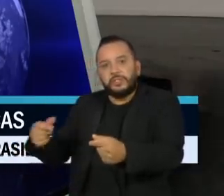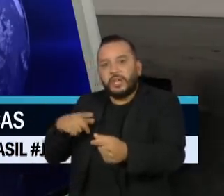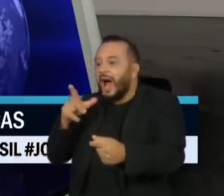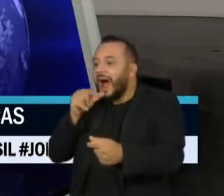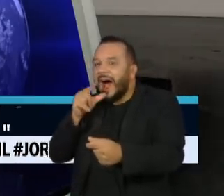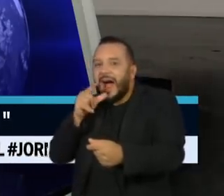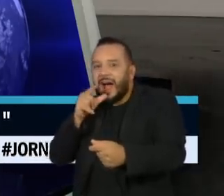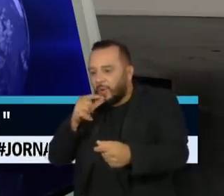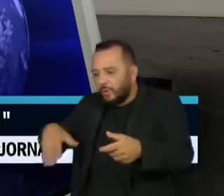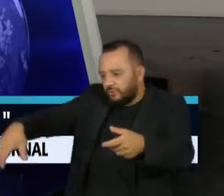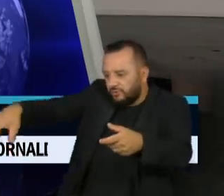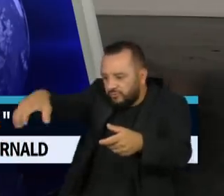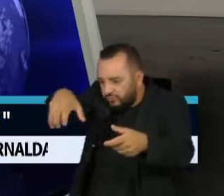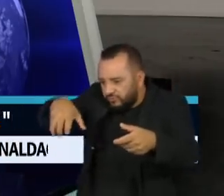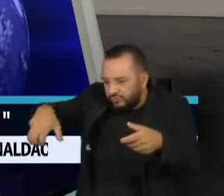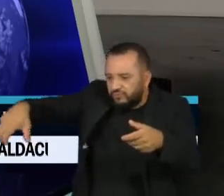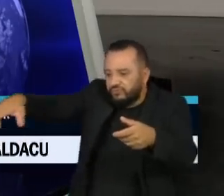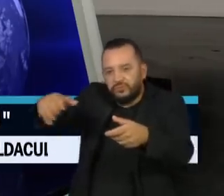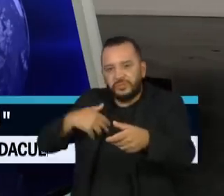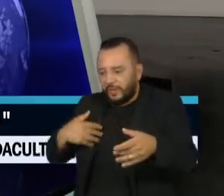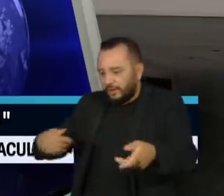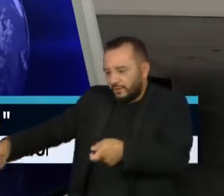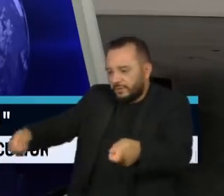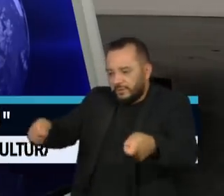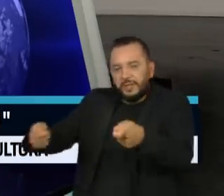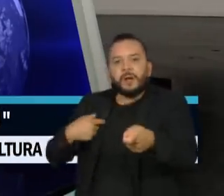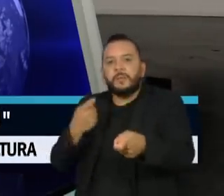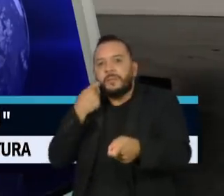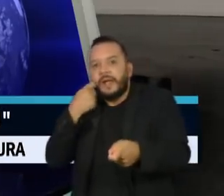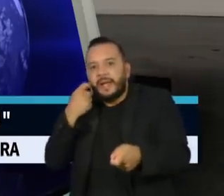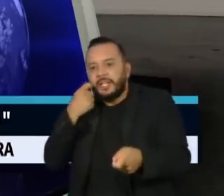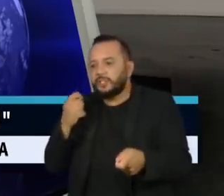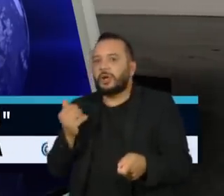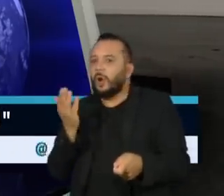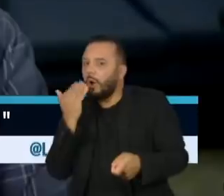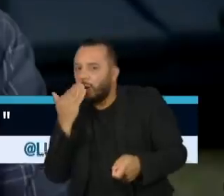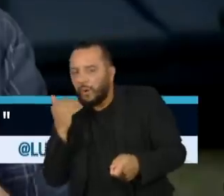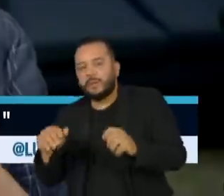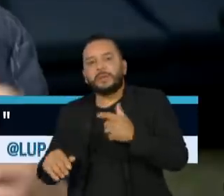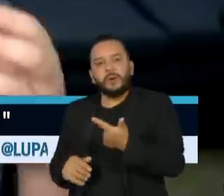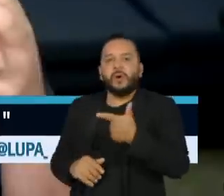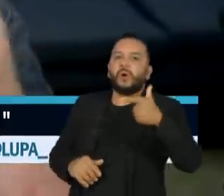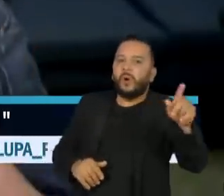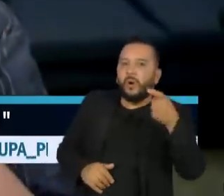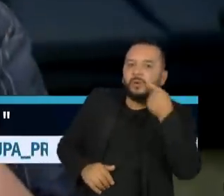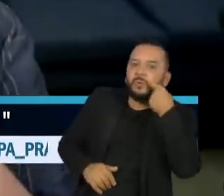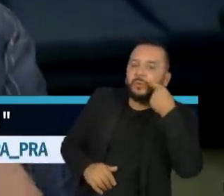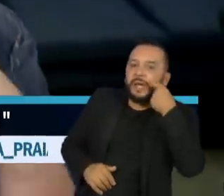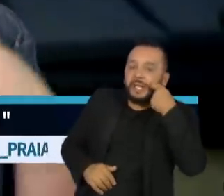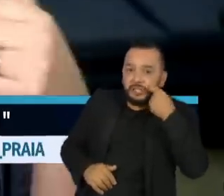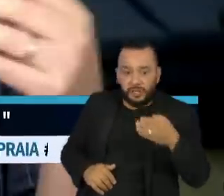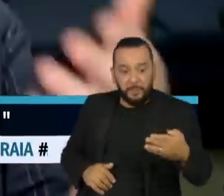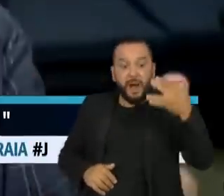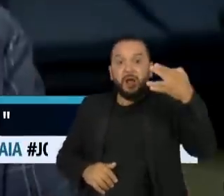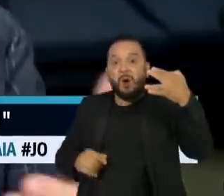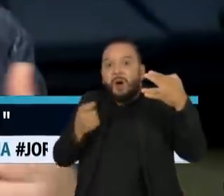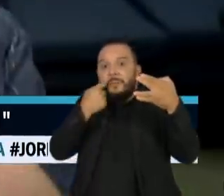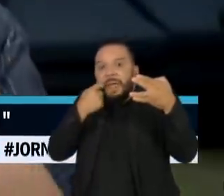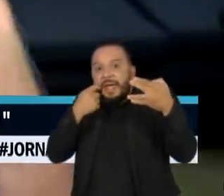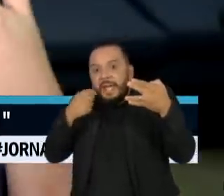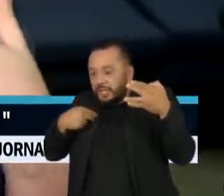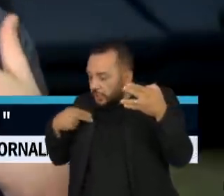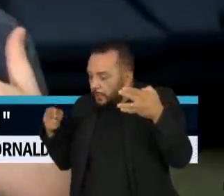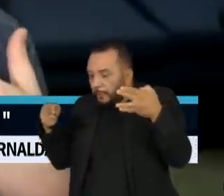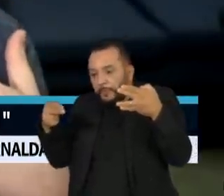água, os peixes que estão nessa água absorvem esse mercúrio, os peixes carnívoros que comem os menores acumulam, e quem come esses